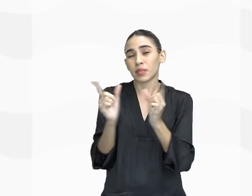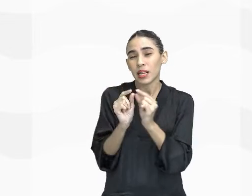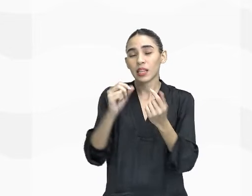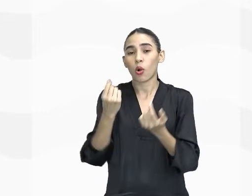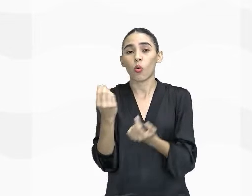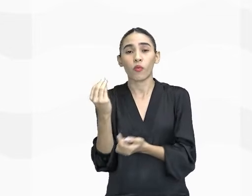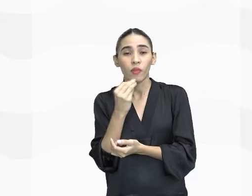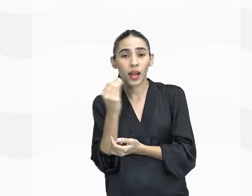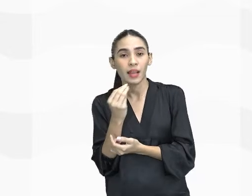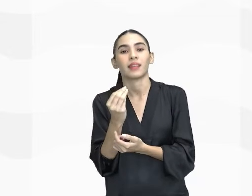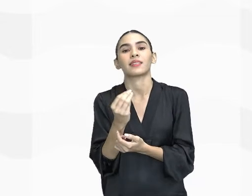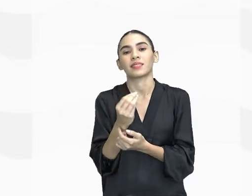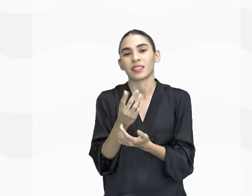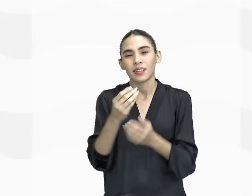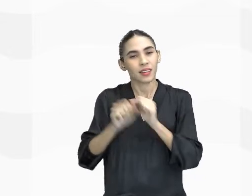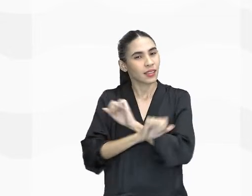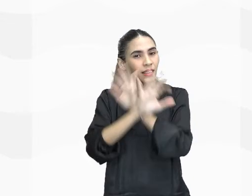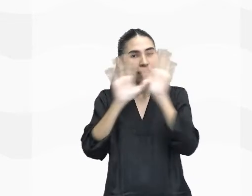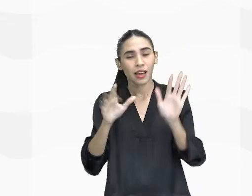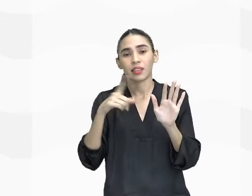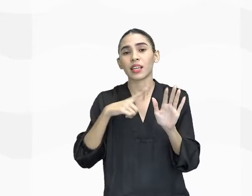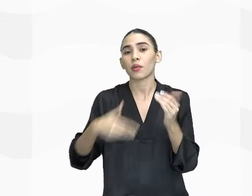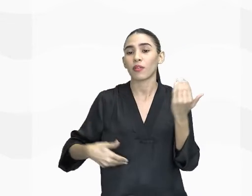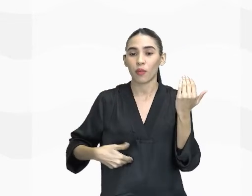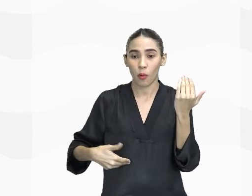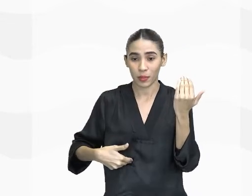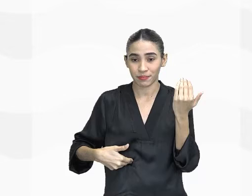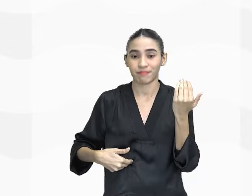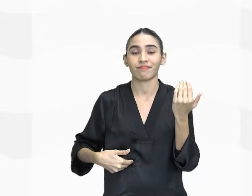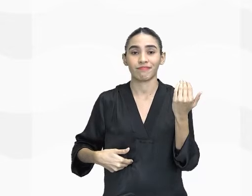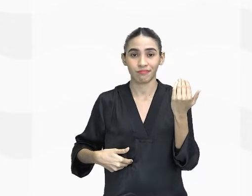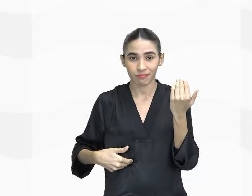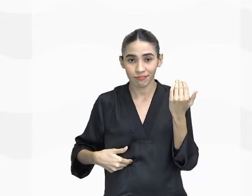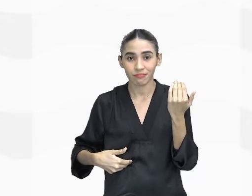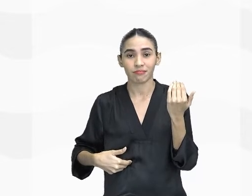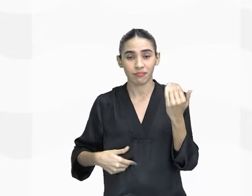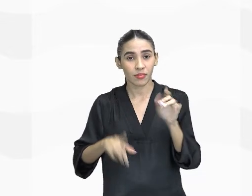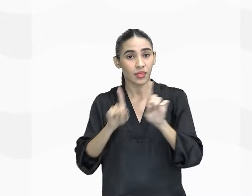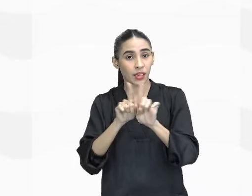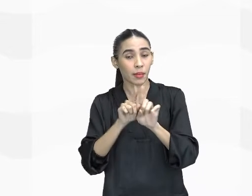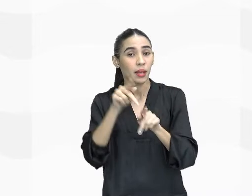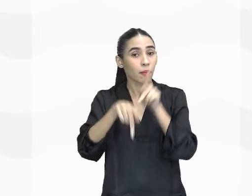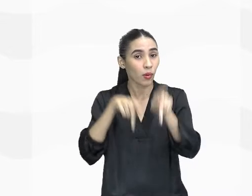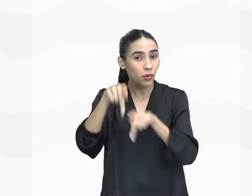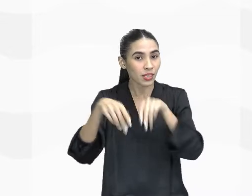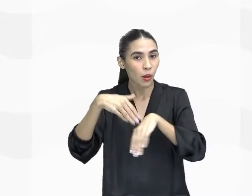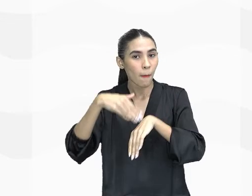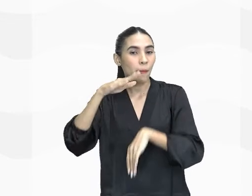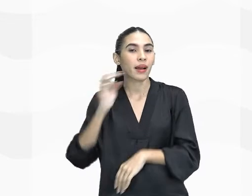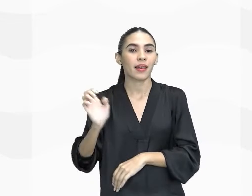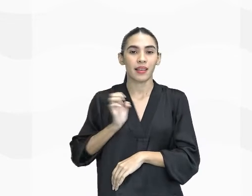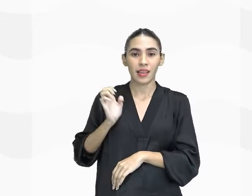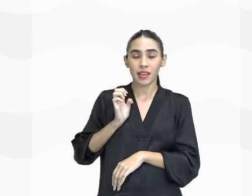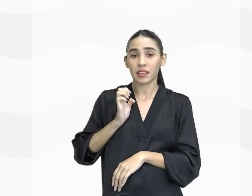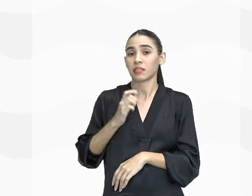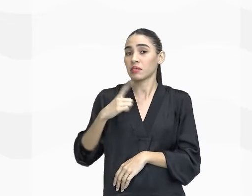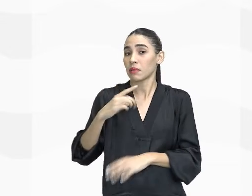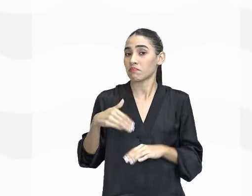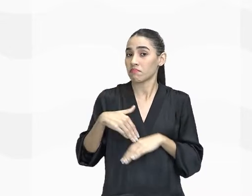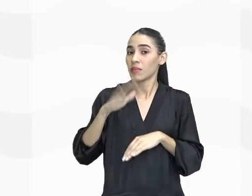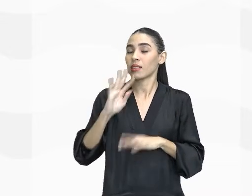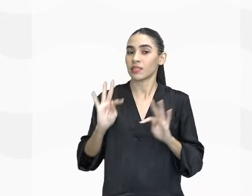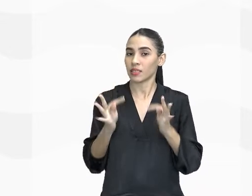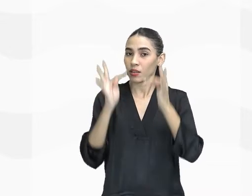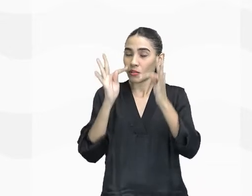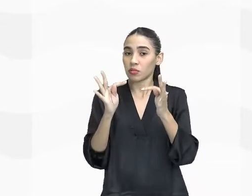obviamente, passarão por um processo de fome, não é? Exato. Ao passo que as populações que são mais ricas, possuem mais